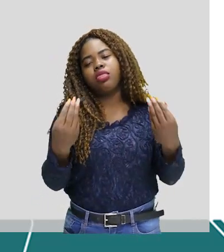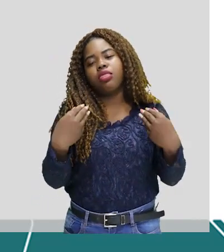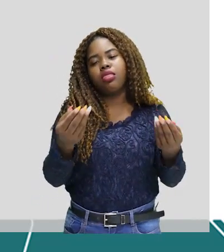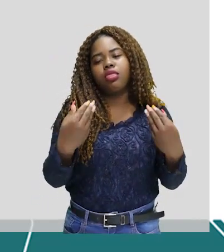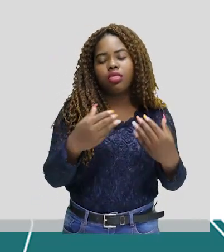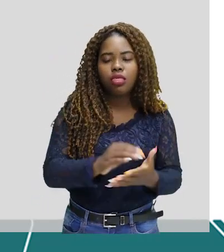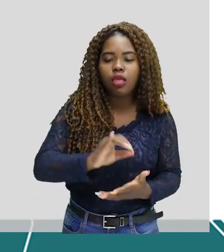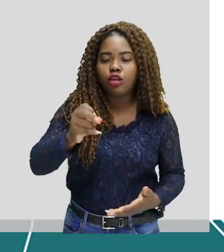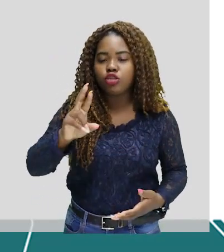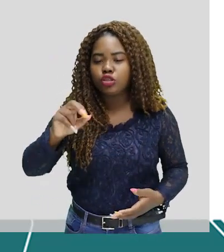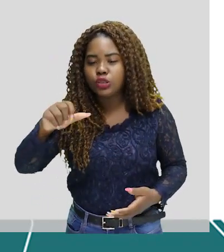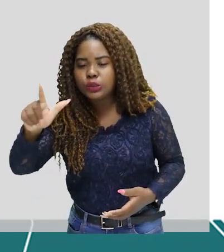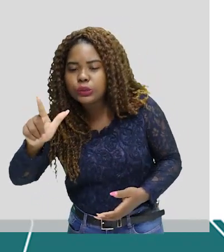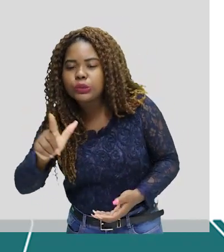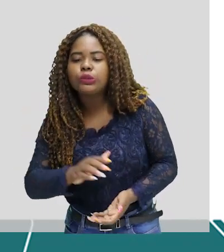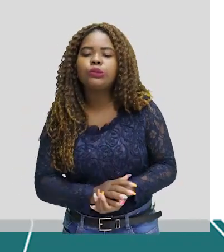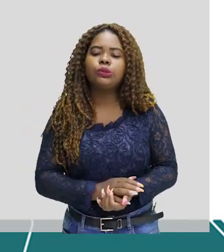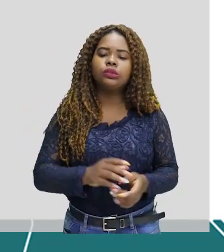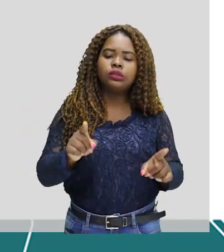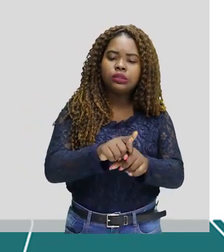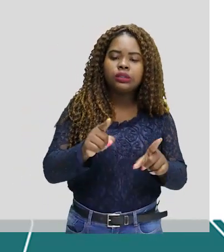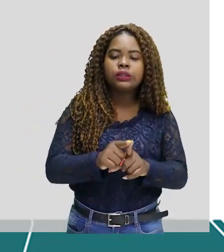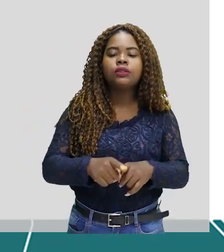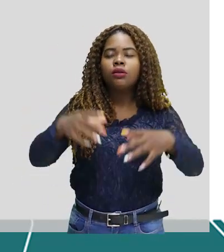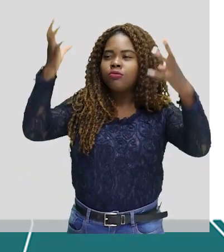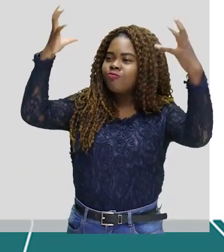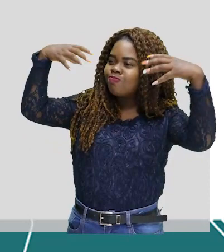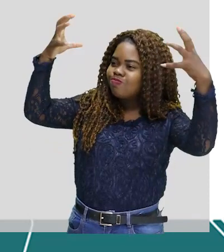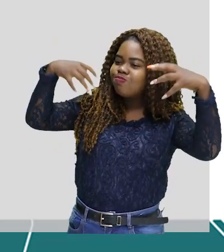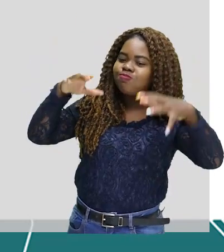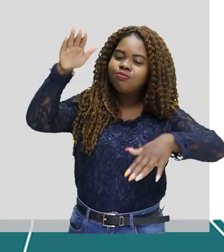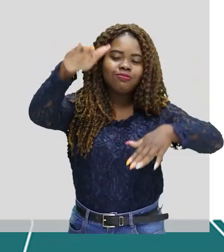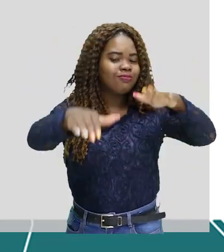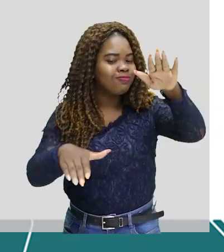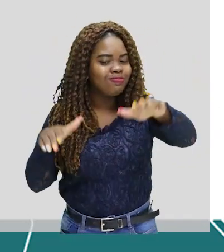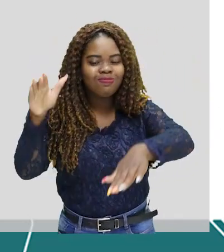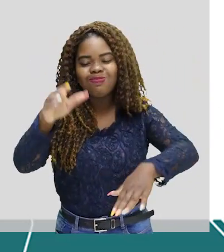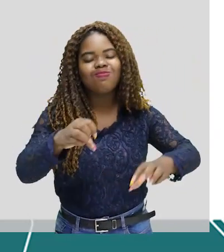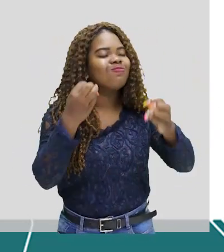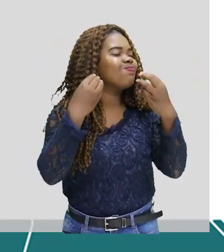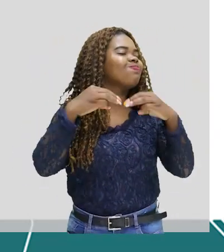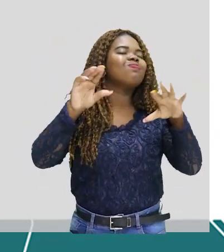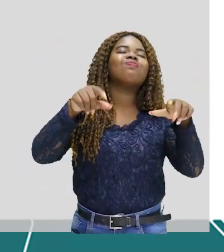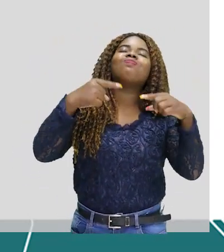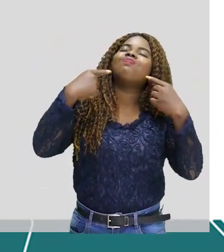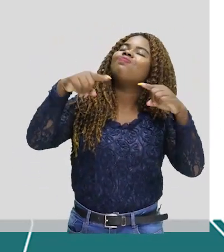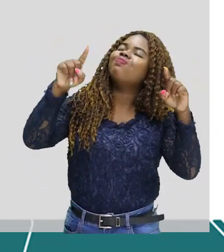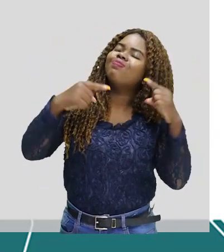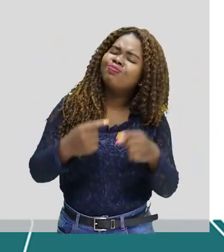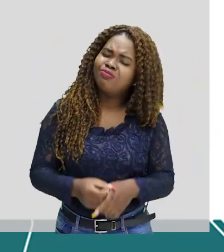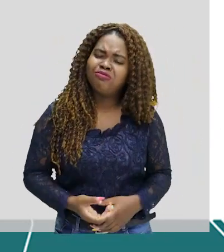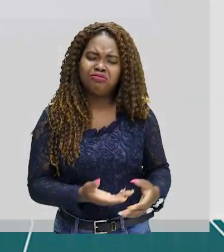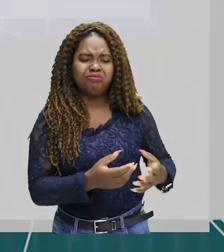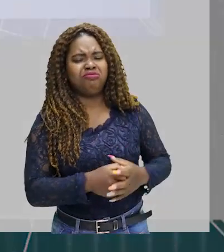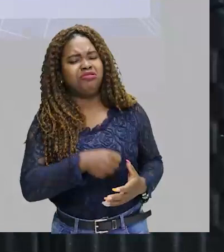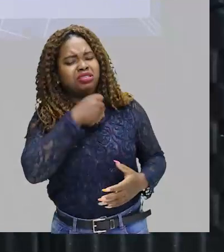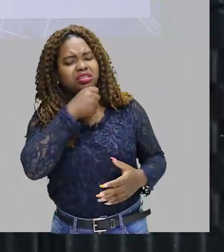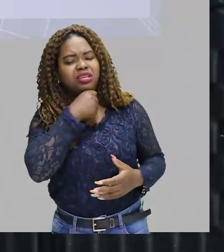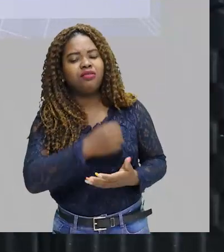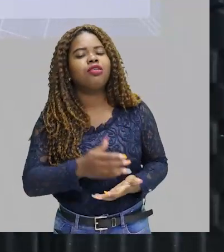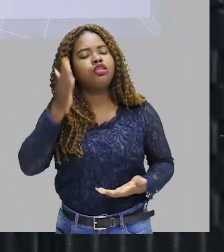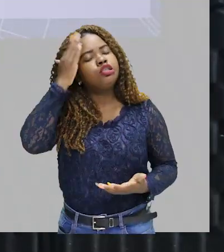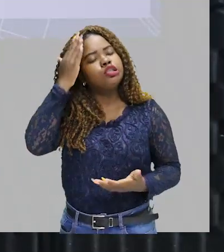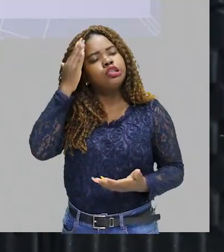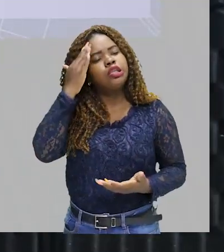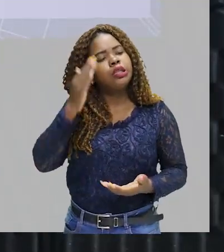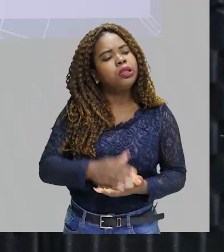cão, a dialética, tomar ducha, nadar, velha música, sapatos cômodos, compreender música nova,